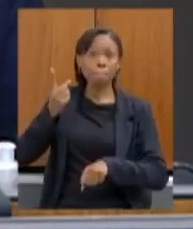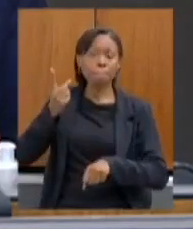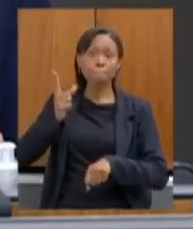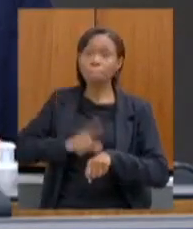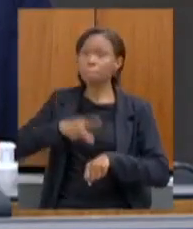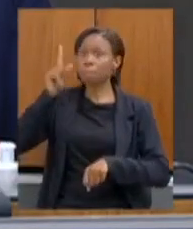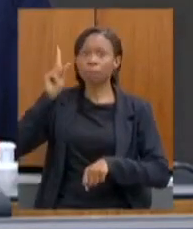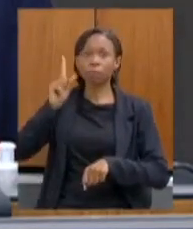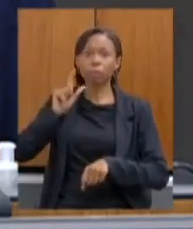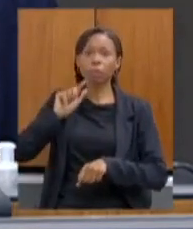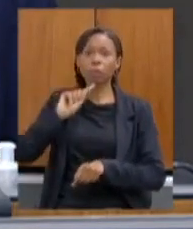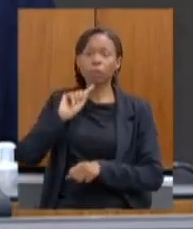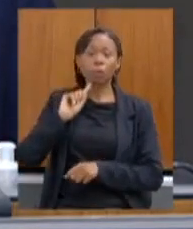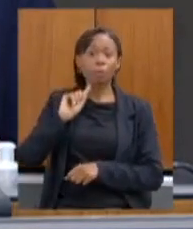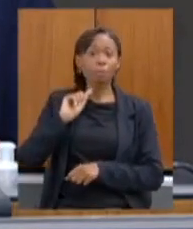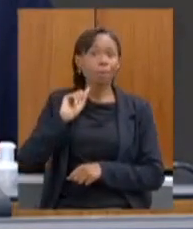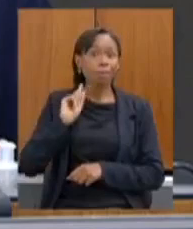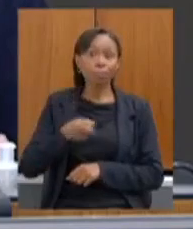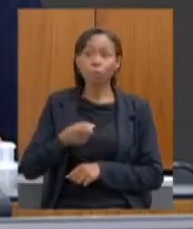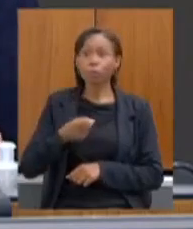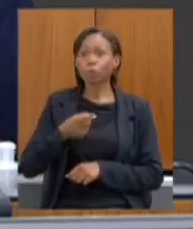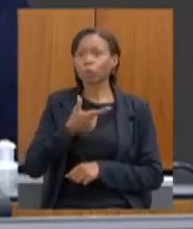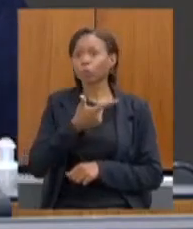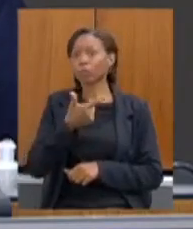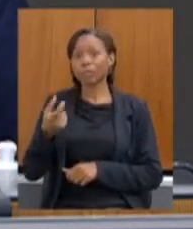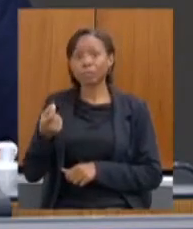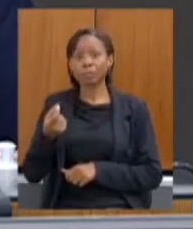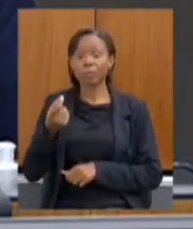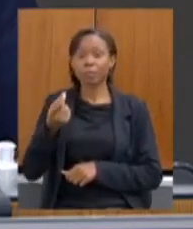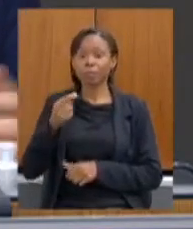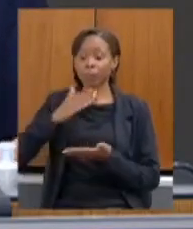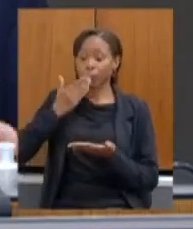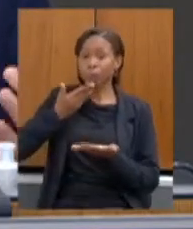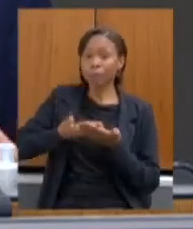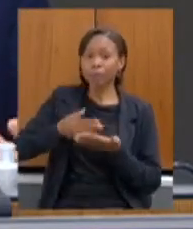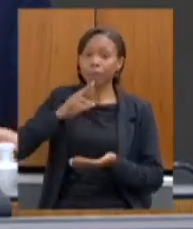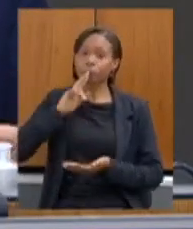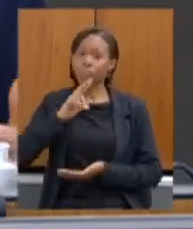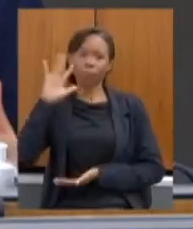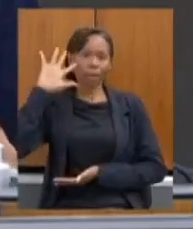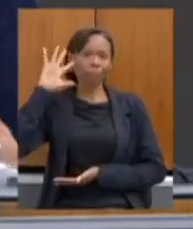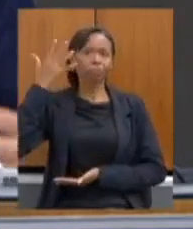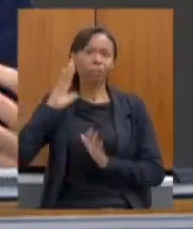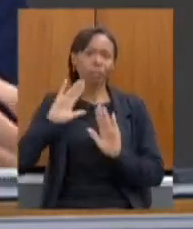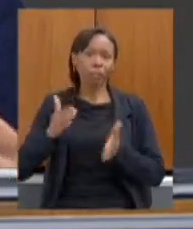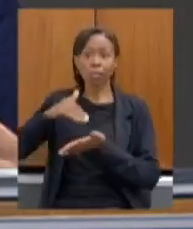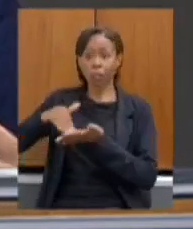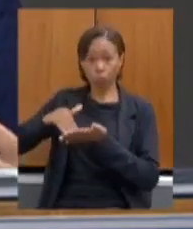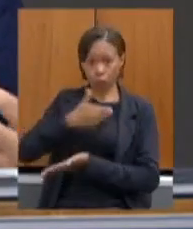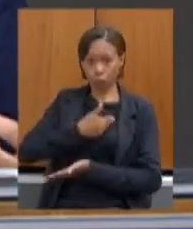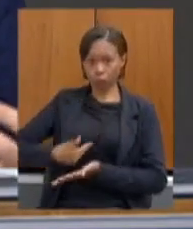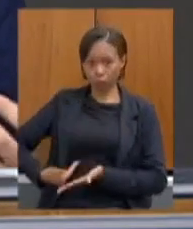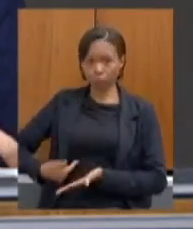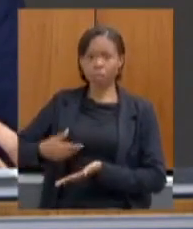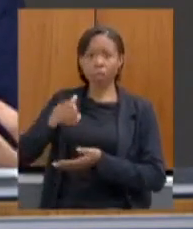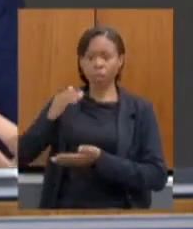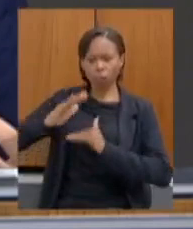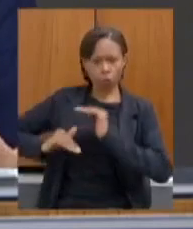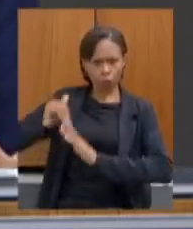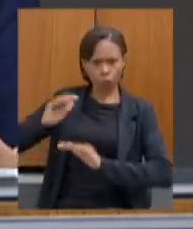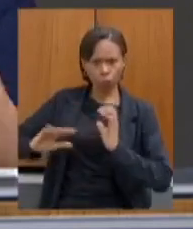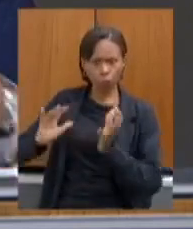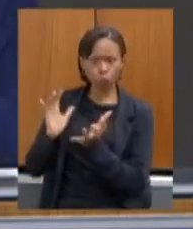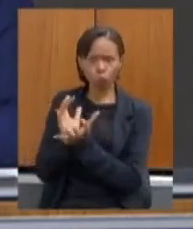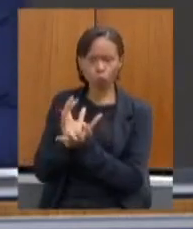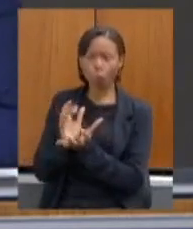respondidos. Na Secretaria de Governo, hoje, nós temos uma equipe exclusiva, pronta para responder os requerimentos, que nada mais são do que uma